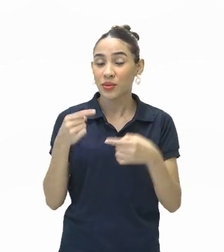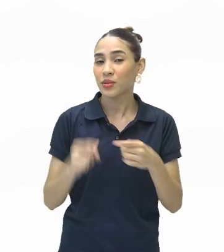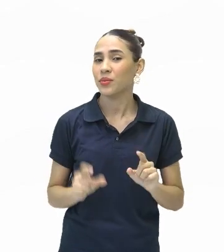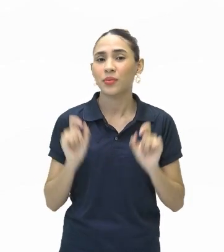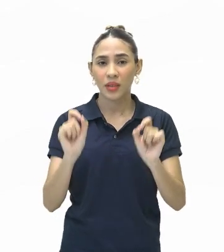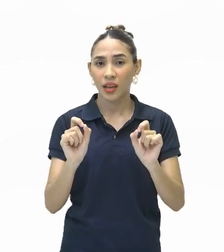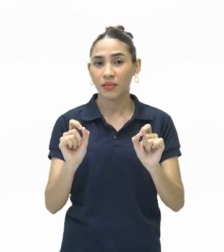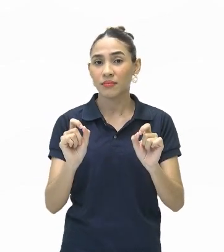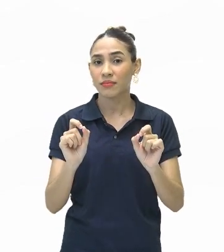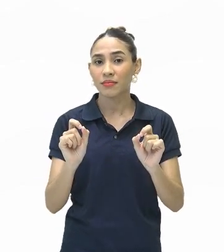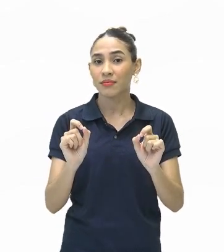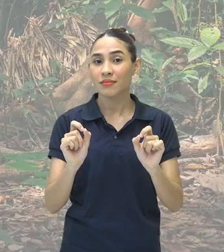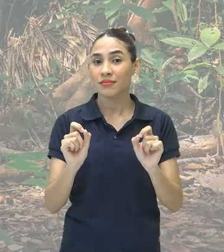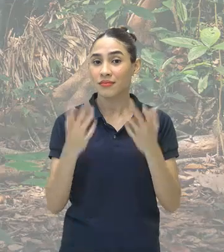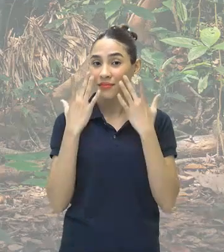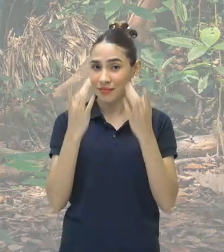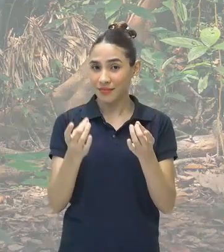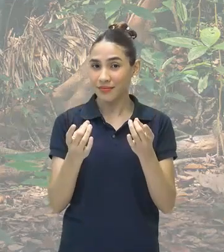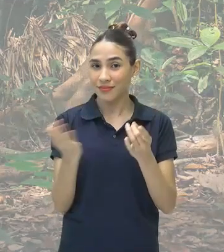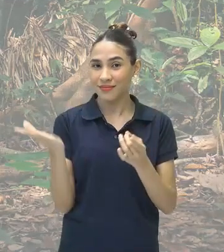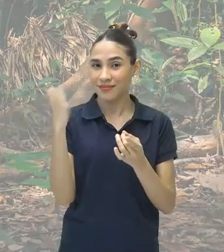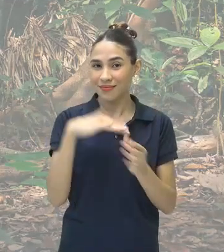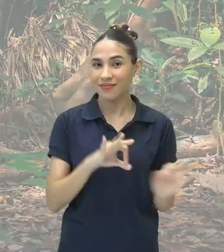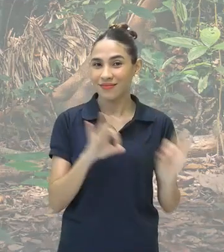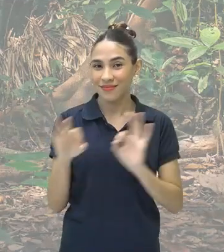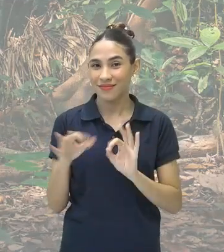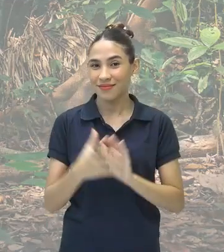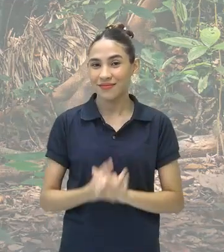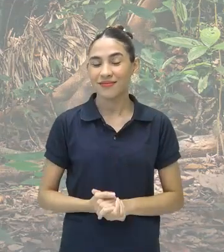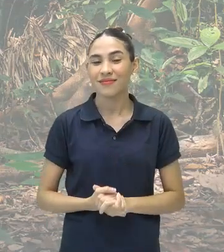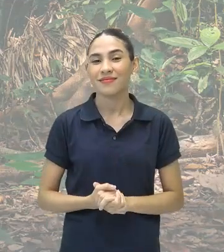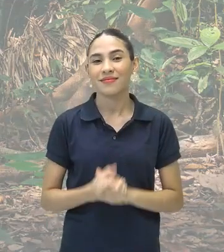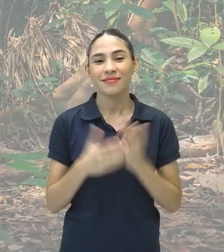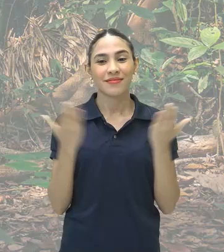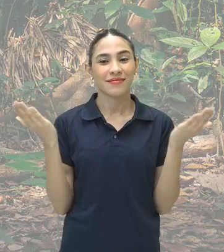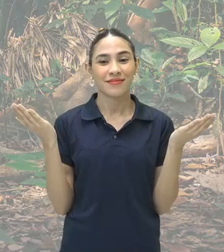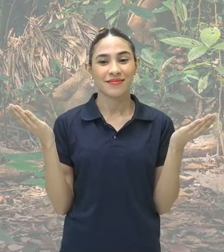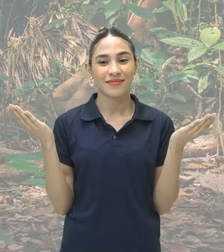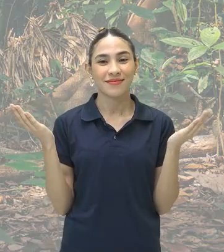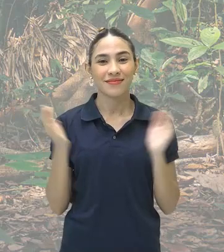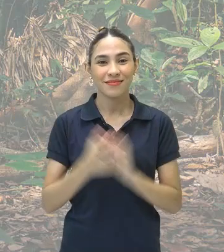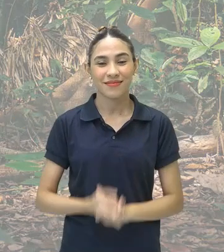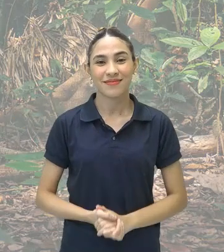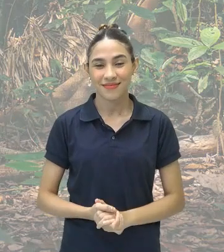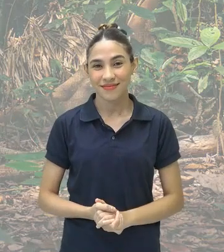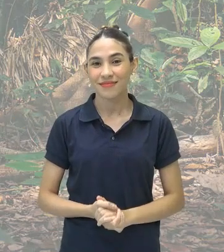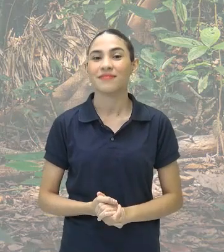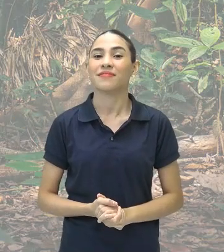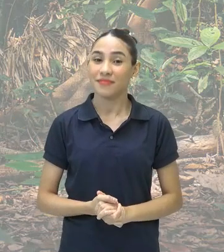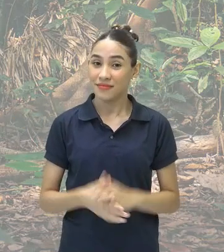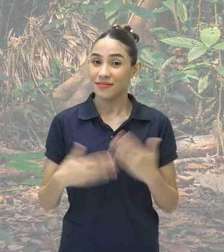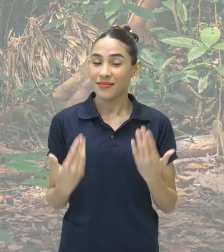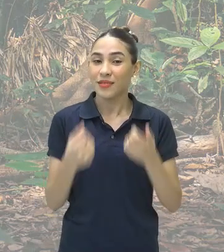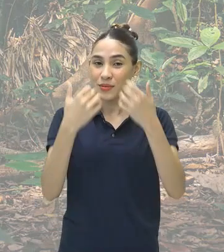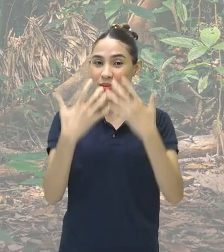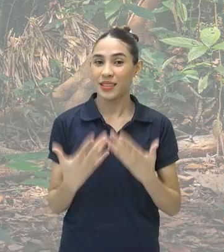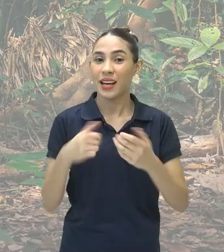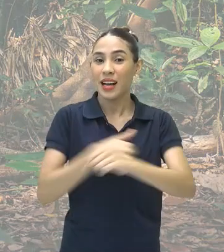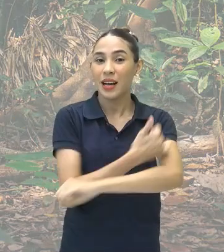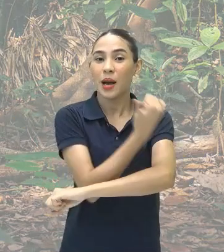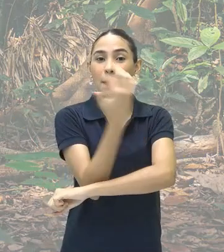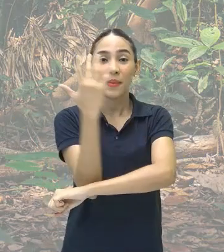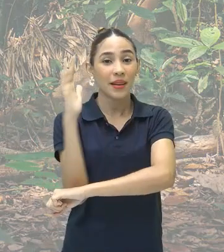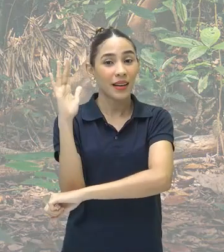que, professor? Fica ligado, vem comigo então. Olha onde nós estamos. Nada melhor do que falar sobre o